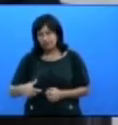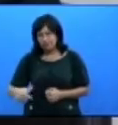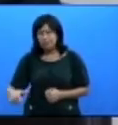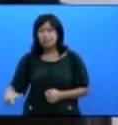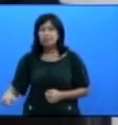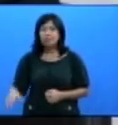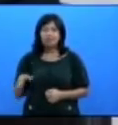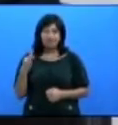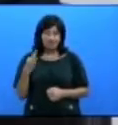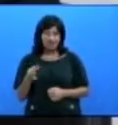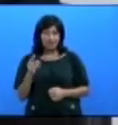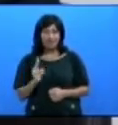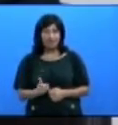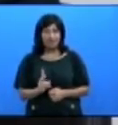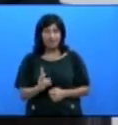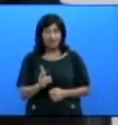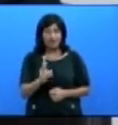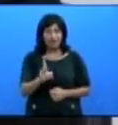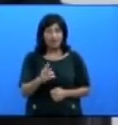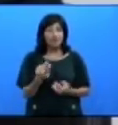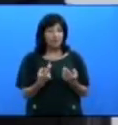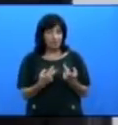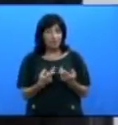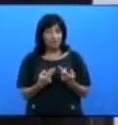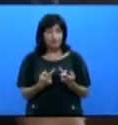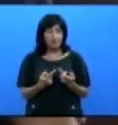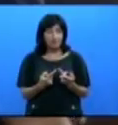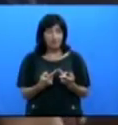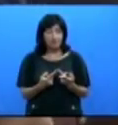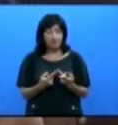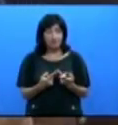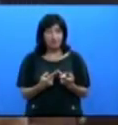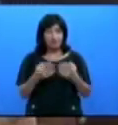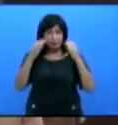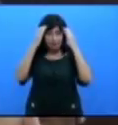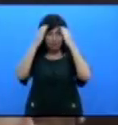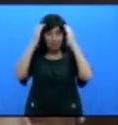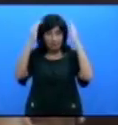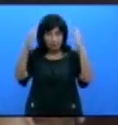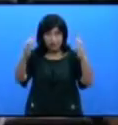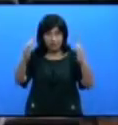propósito, que isso para nós será sempre de grande honra. Obrigado, senhor presidente.